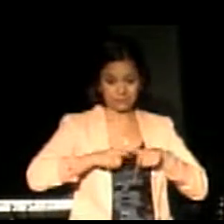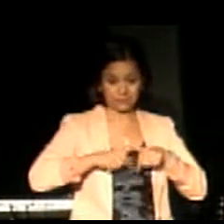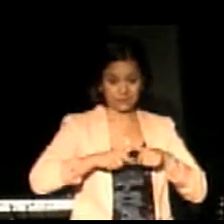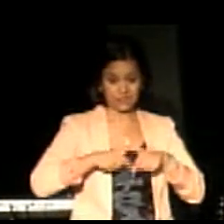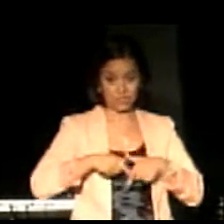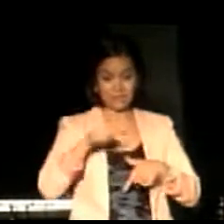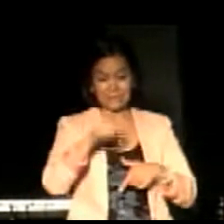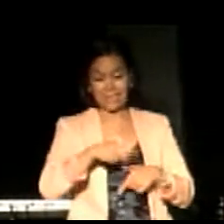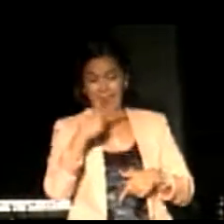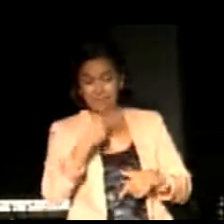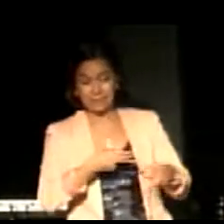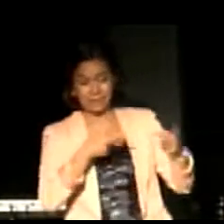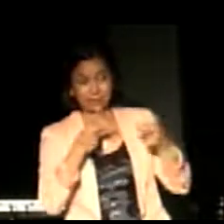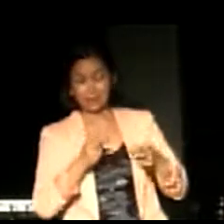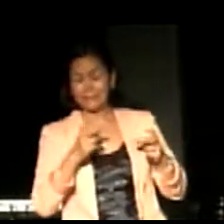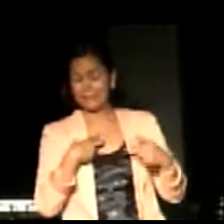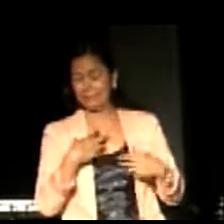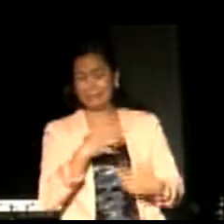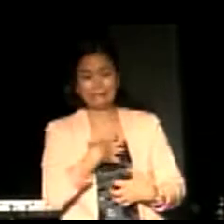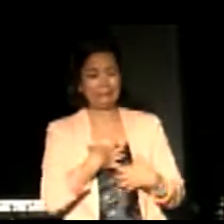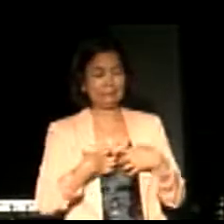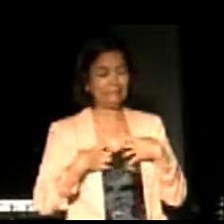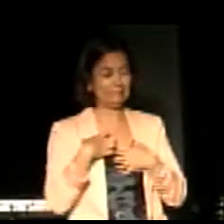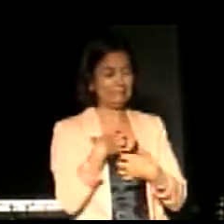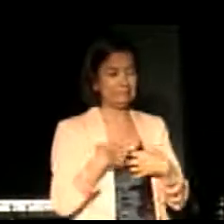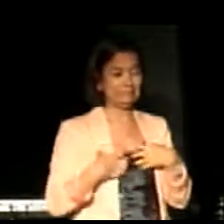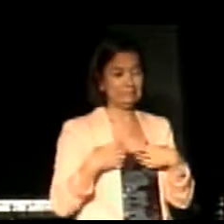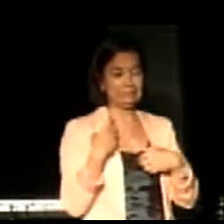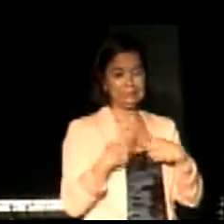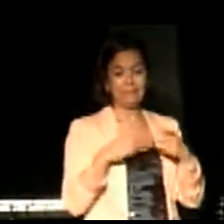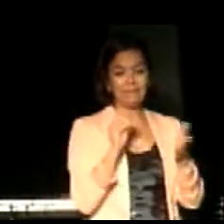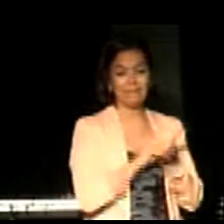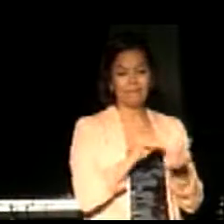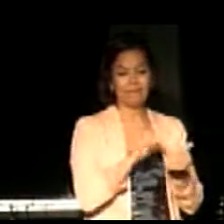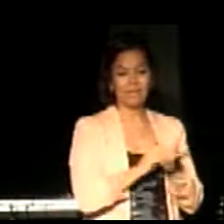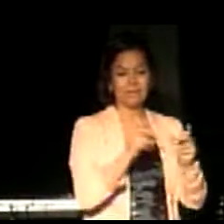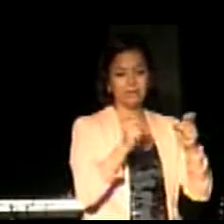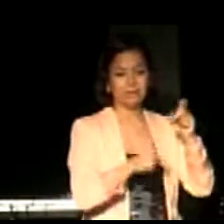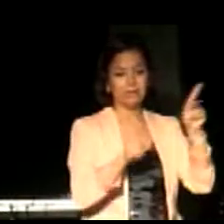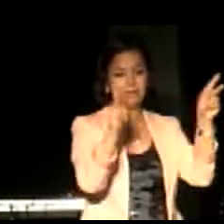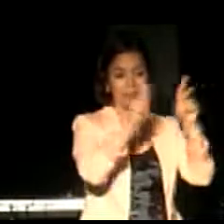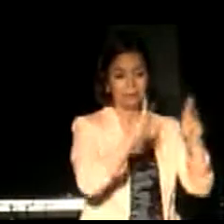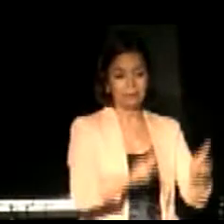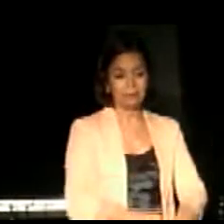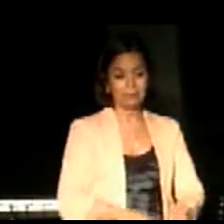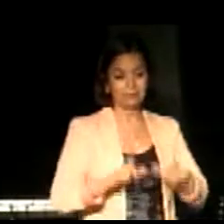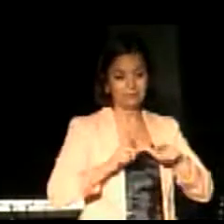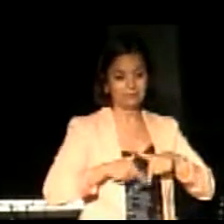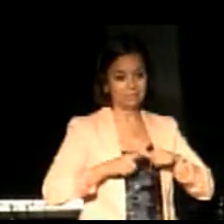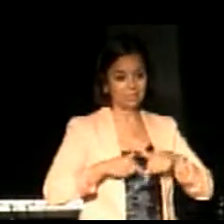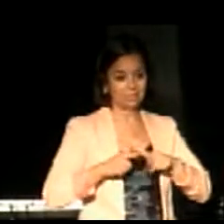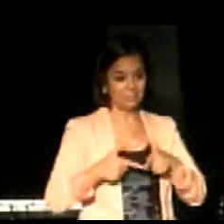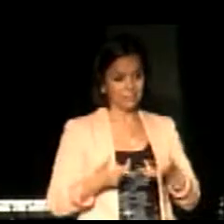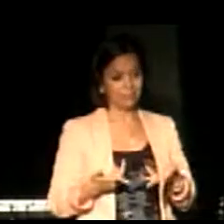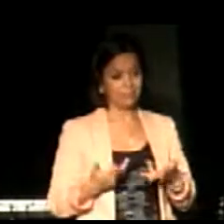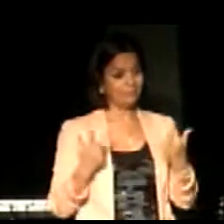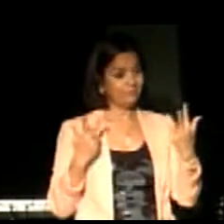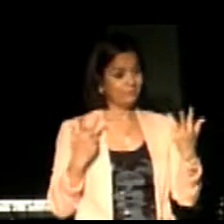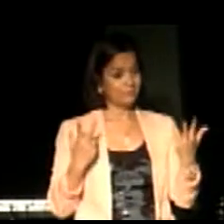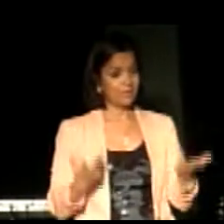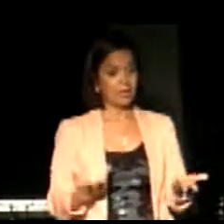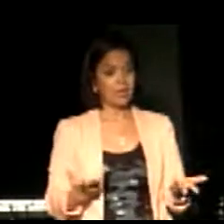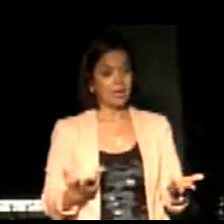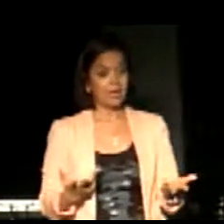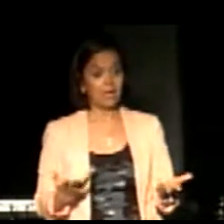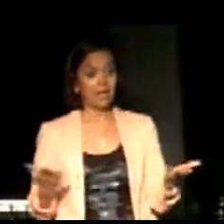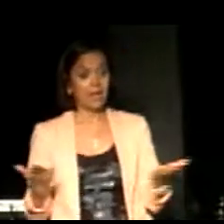Novos céus e nova terra. Parece que Pedro não buscava uma reforma agrária divina. Não era isso que Pedro